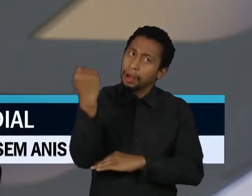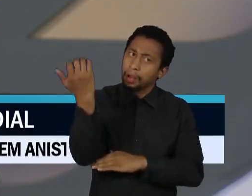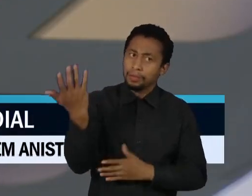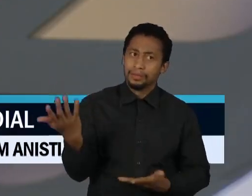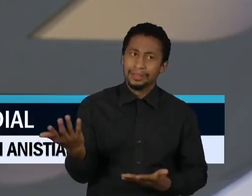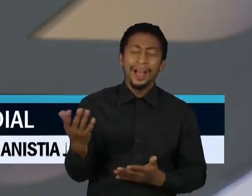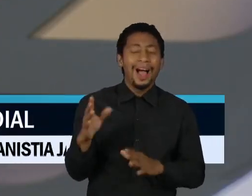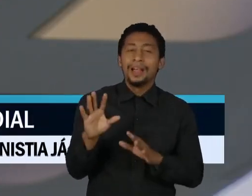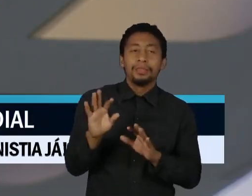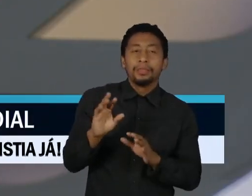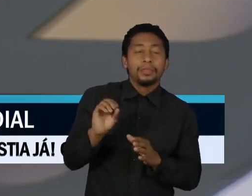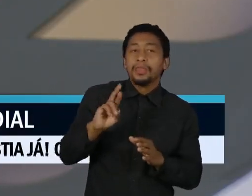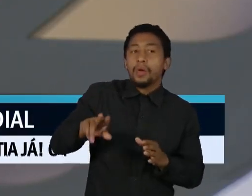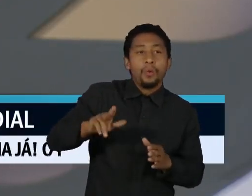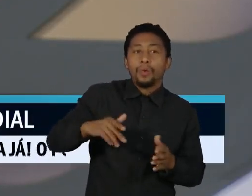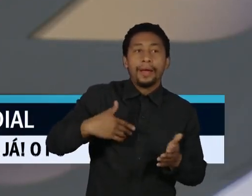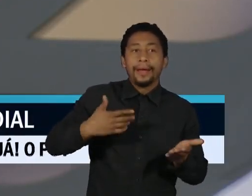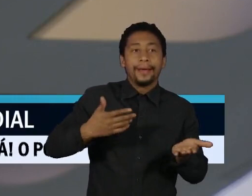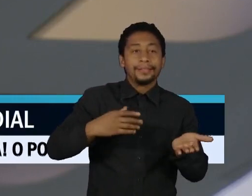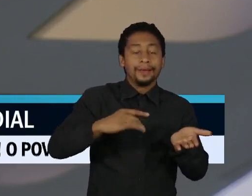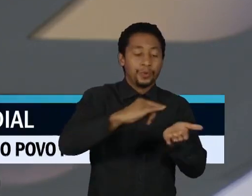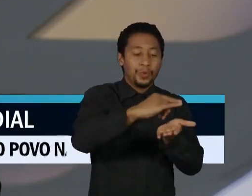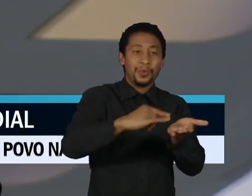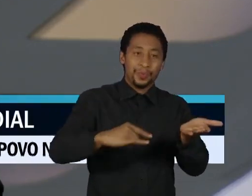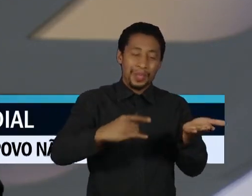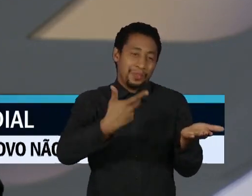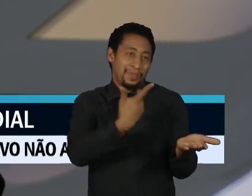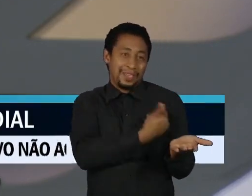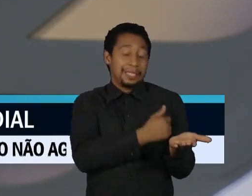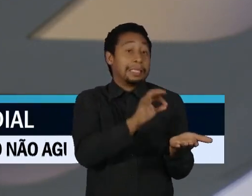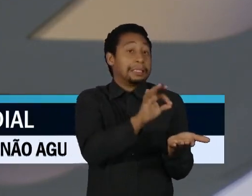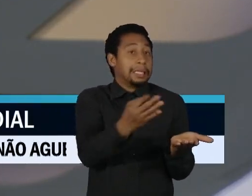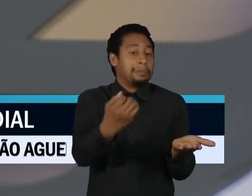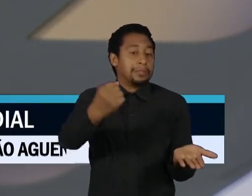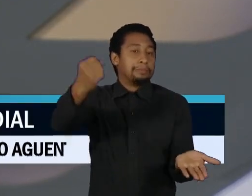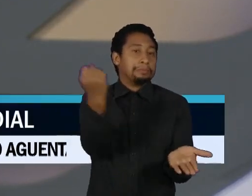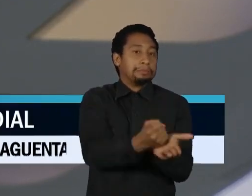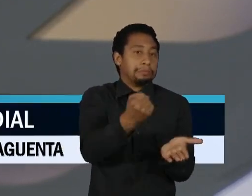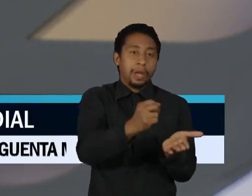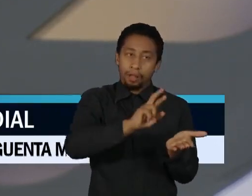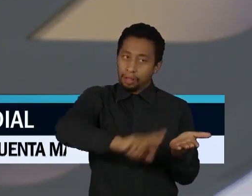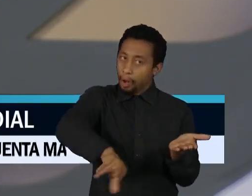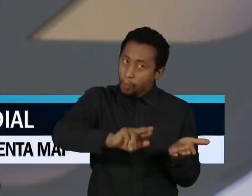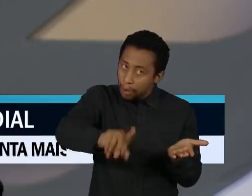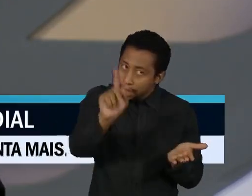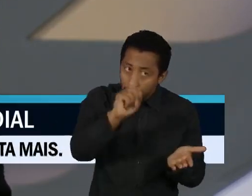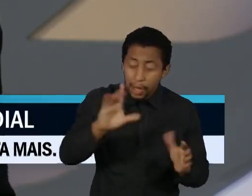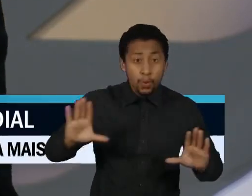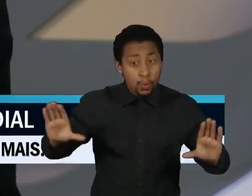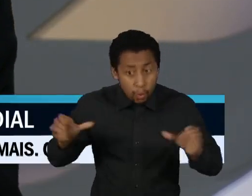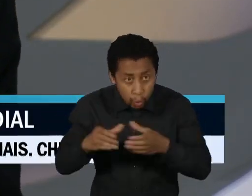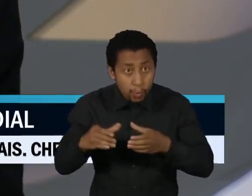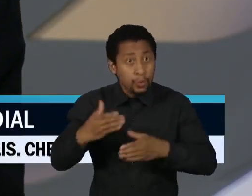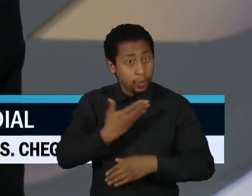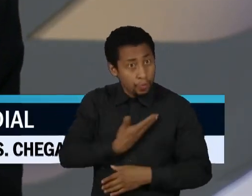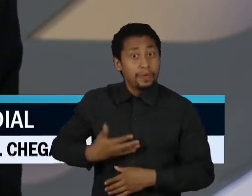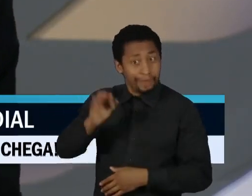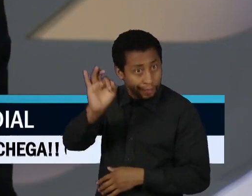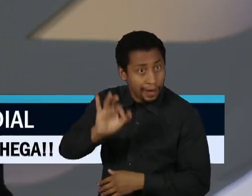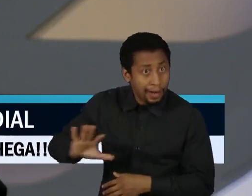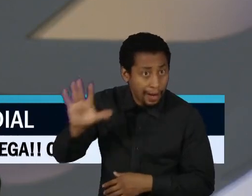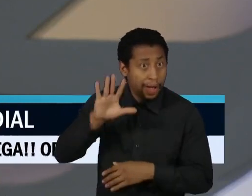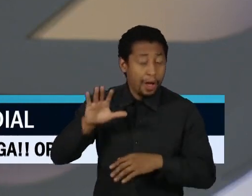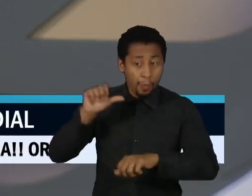de um carimbo em uma caderneta de vacinação, a gente está falando da cúpula do governo federal capaz de alterar registros